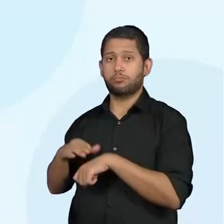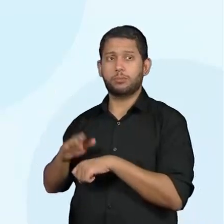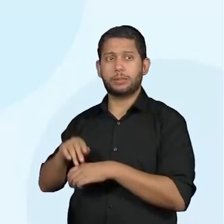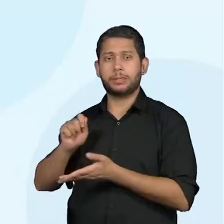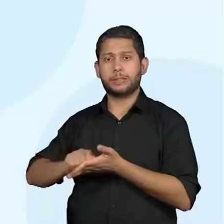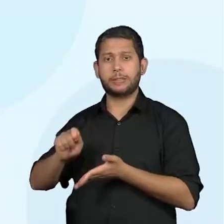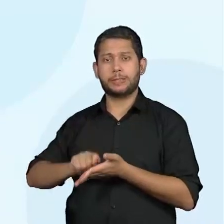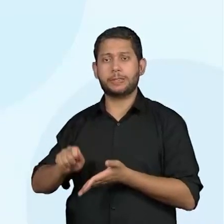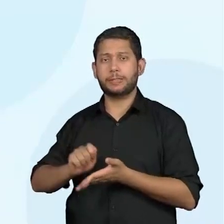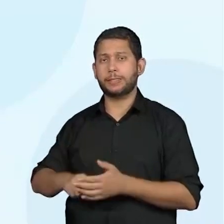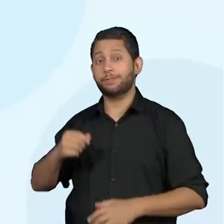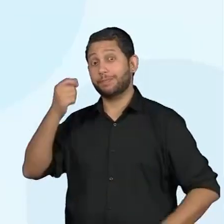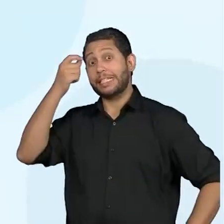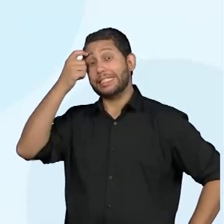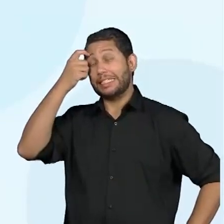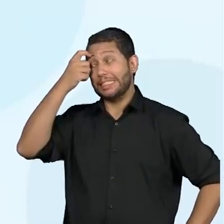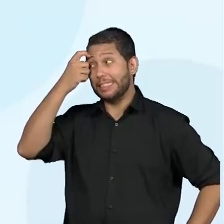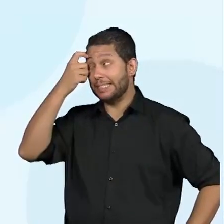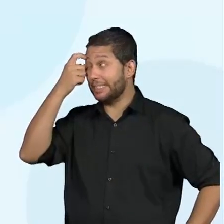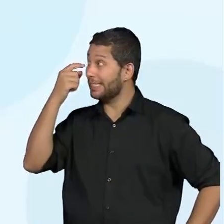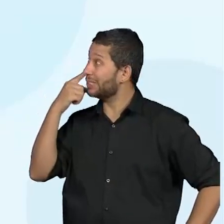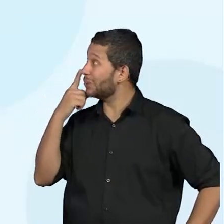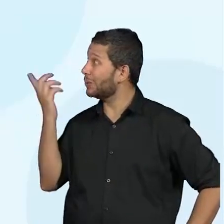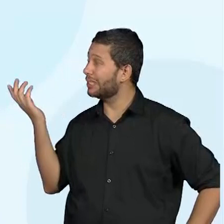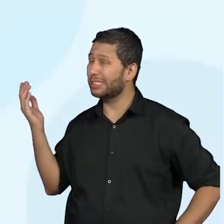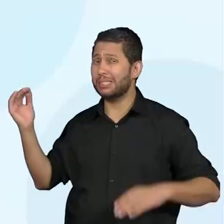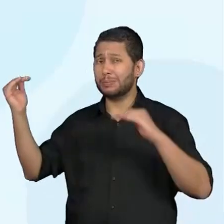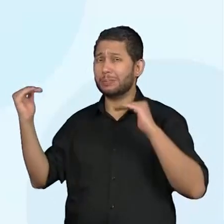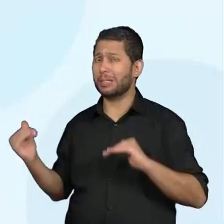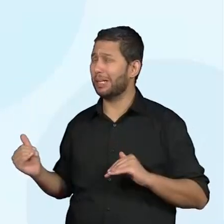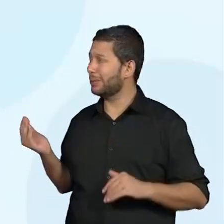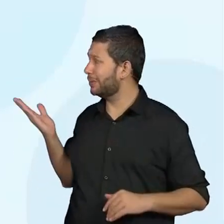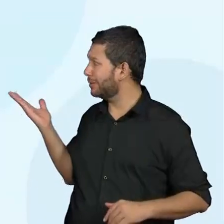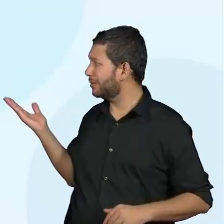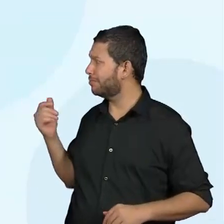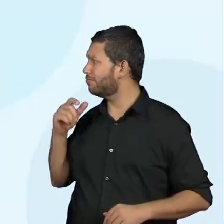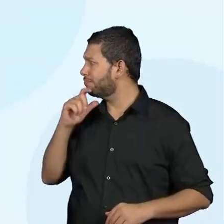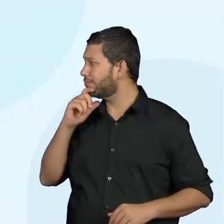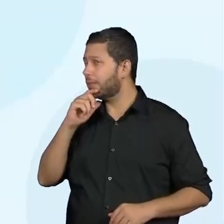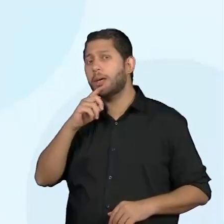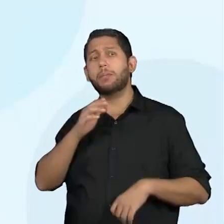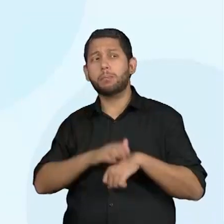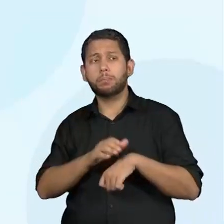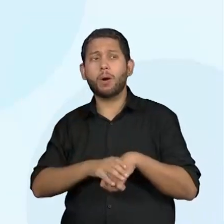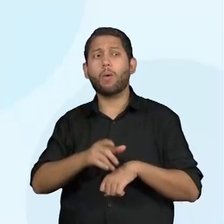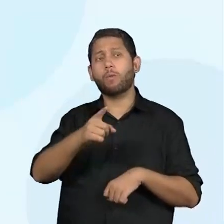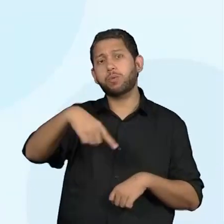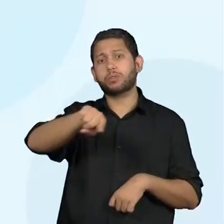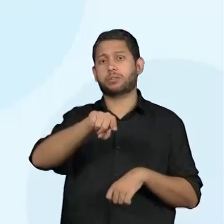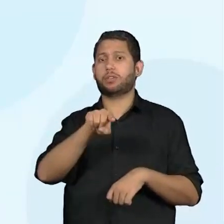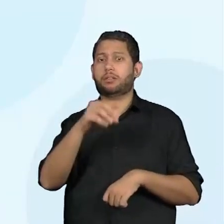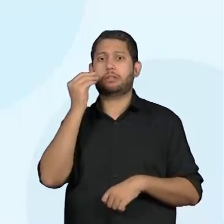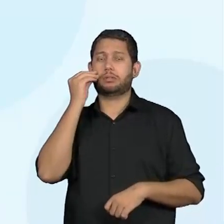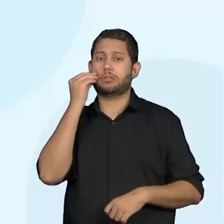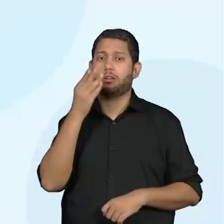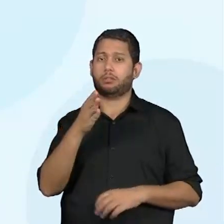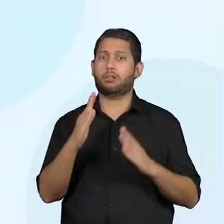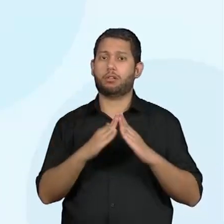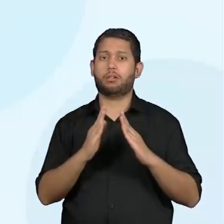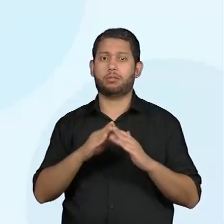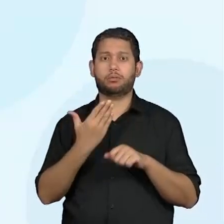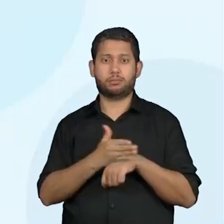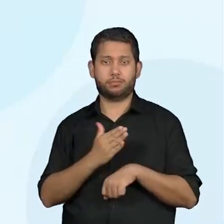Vou deixar de desafio para vocês realizarem aí no caderno e depois pode compartilhar com a Pro, com os colegas,